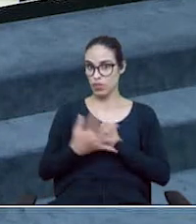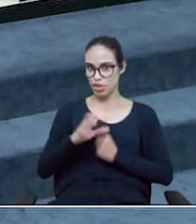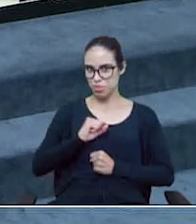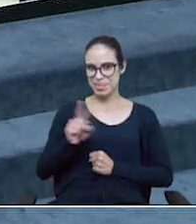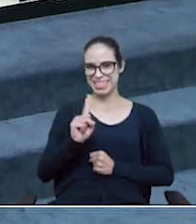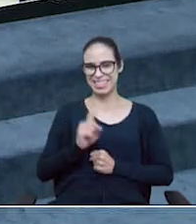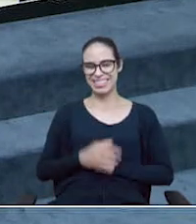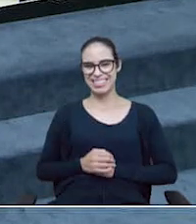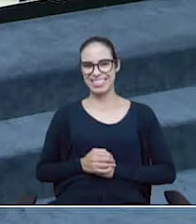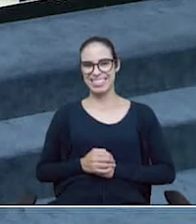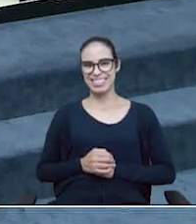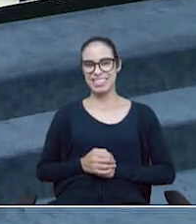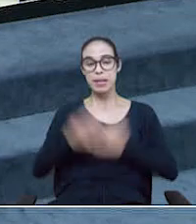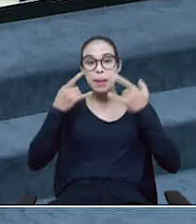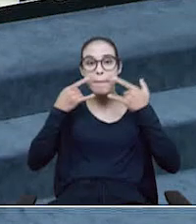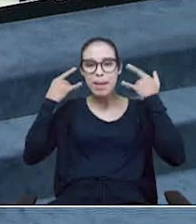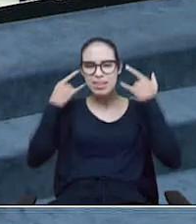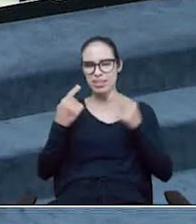A máscara é só uma precaução.